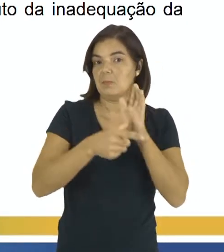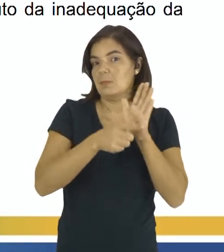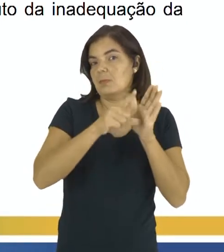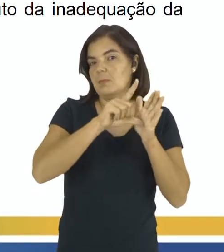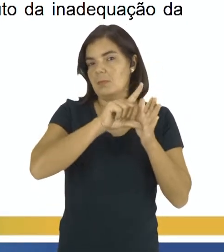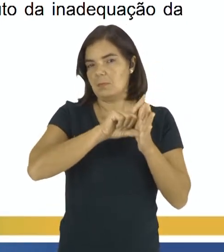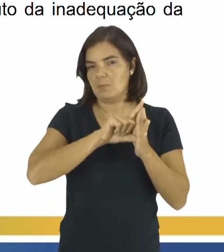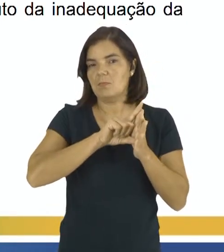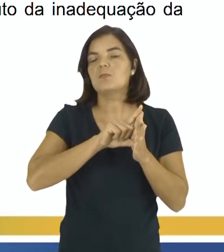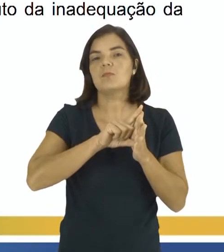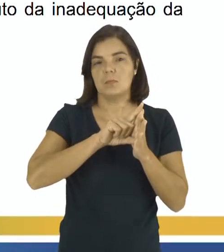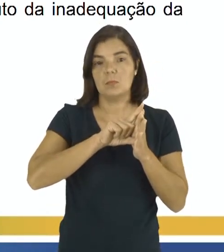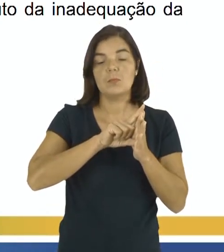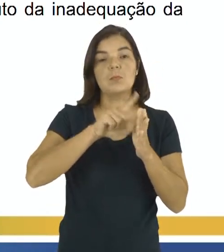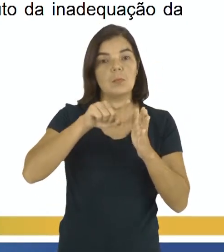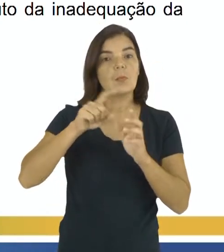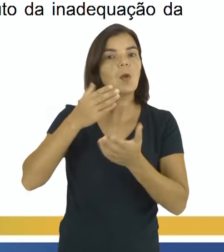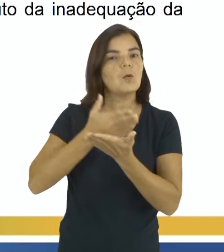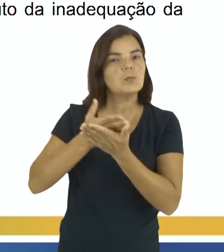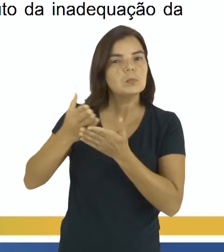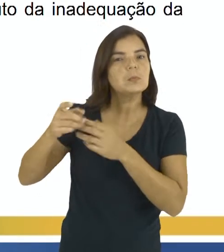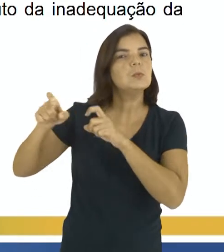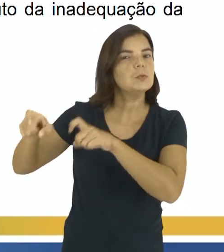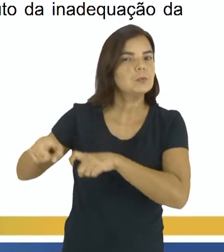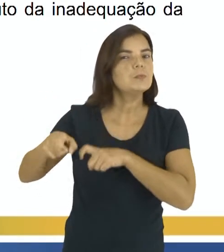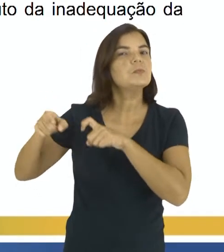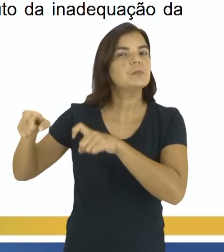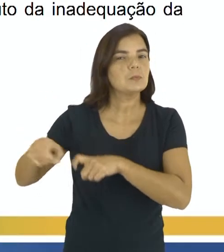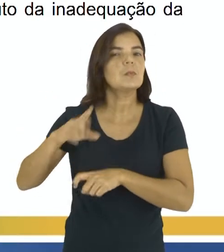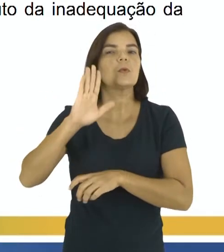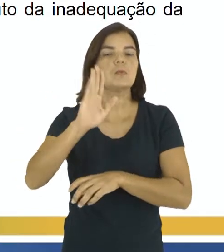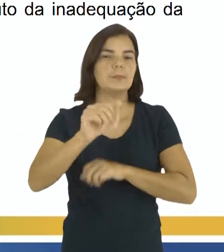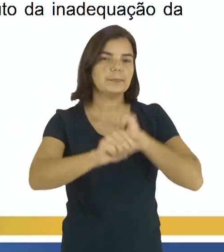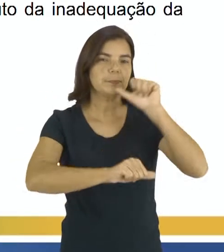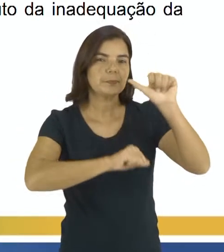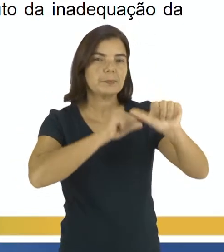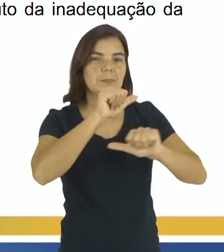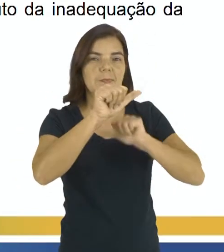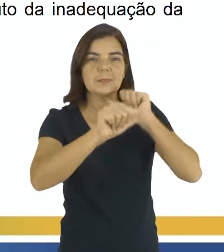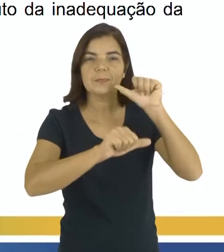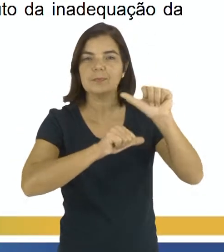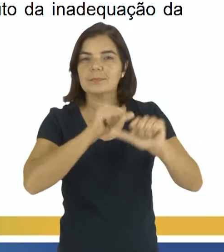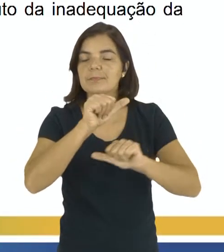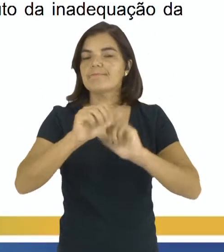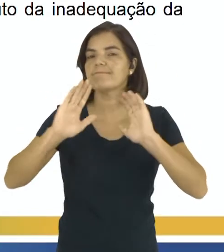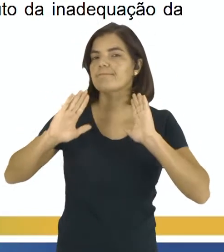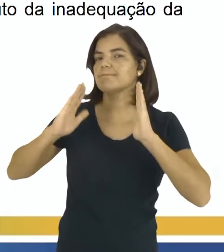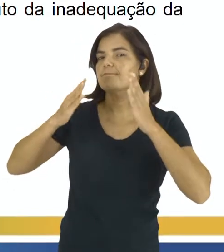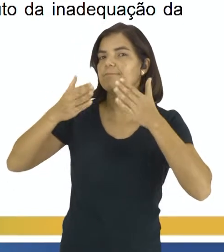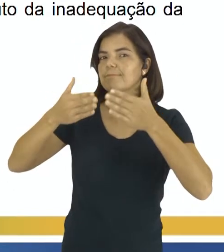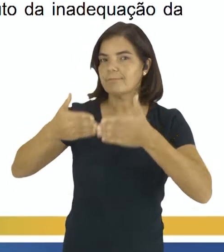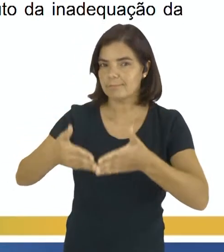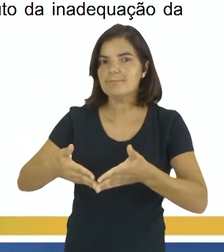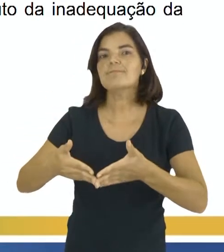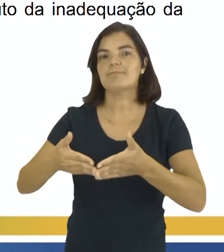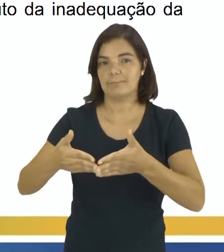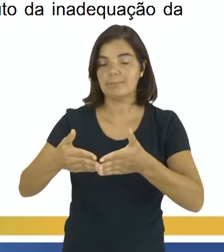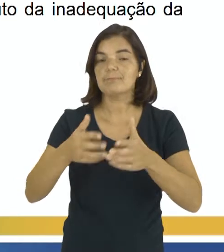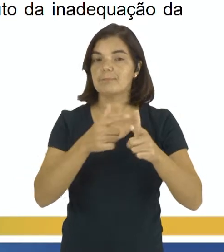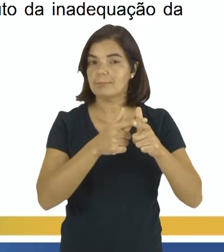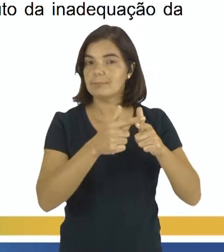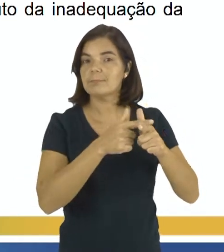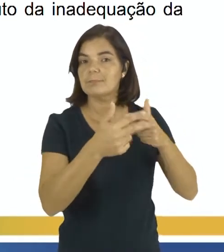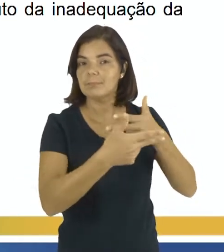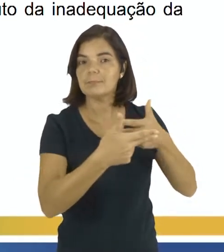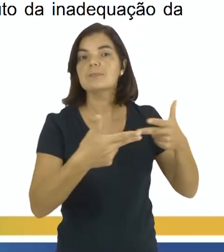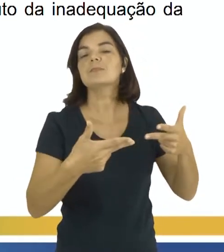Anteriormente, lá no período feudal, já haviam transformações voltadas para essa situação,